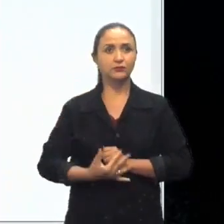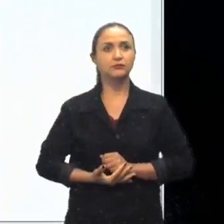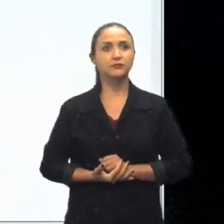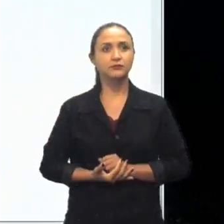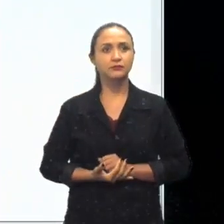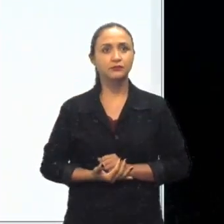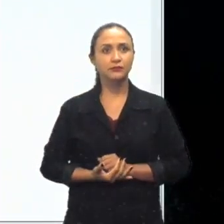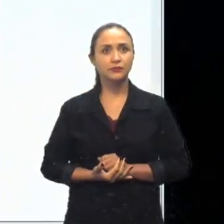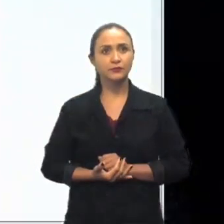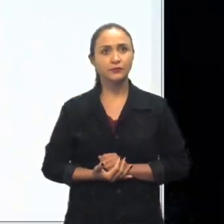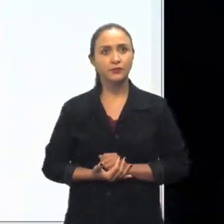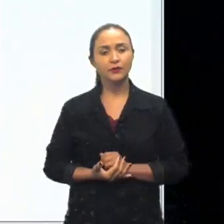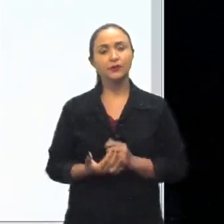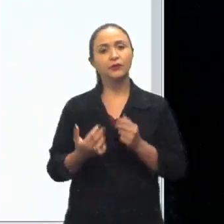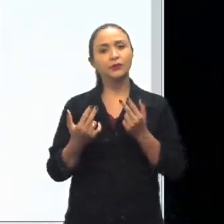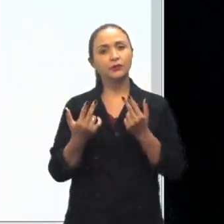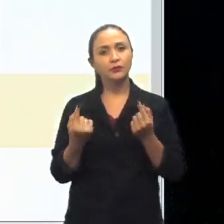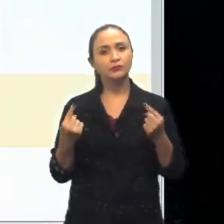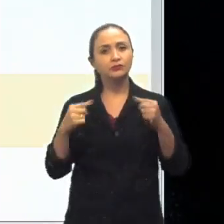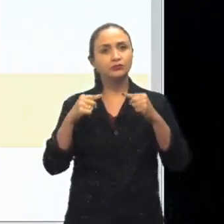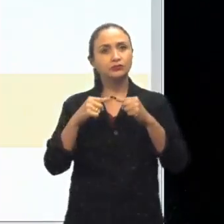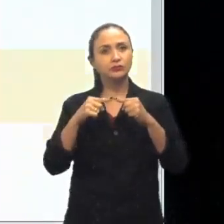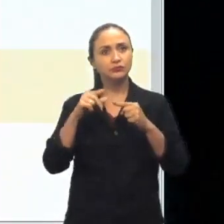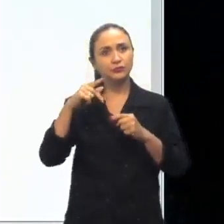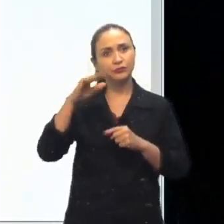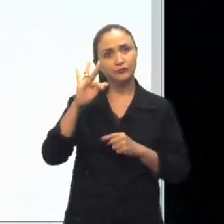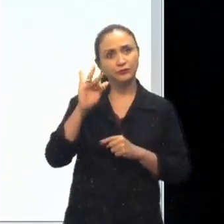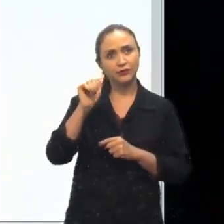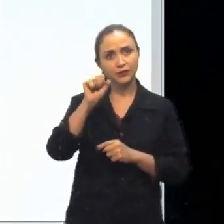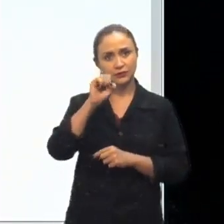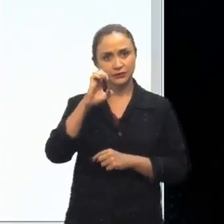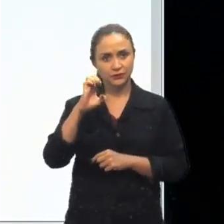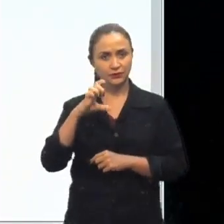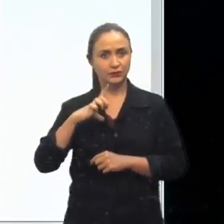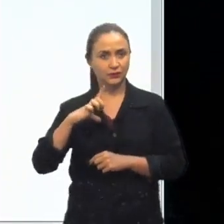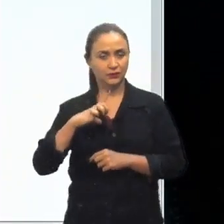da minha modulação por chaveamento de fase.